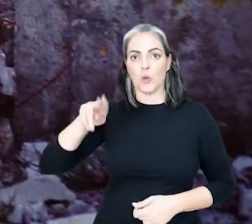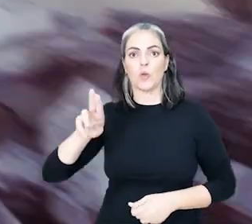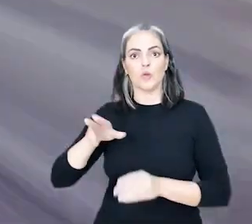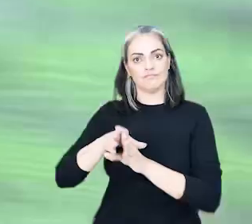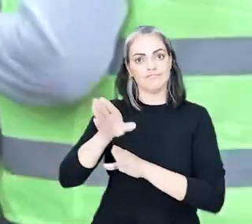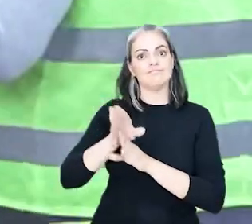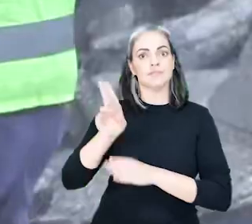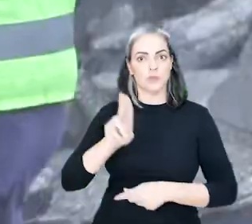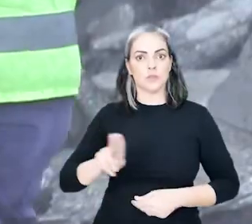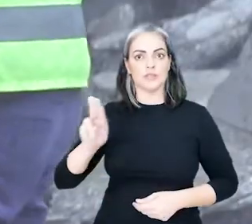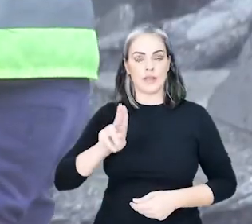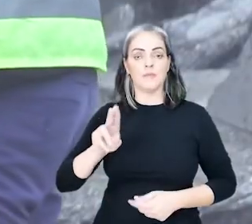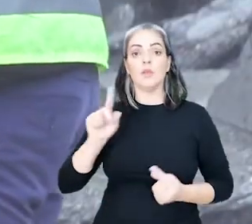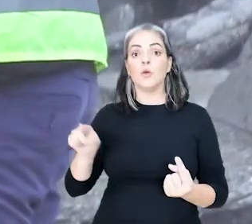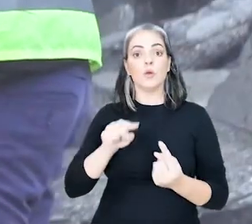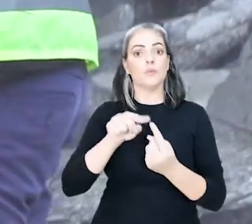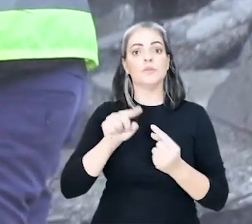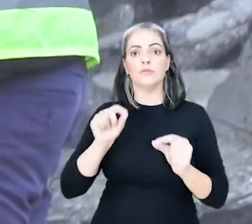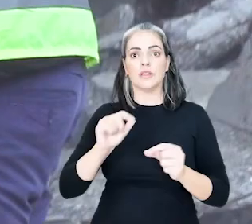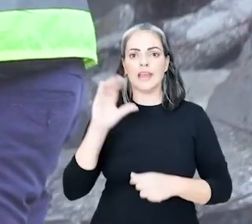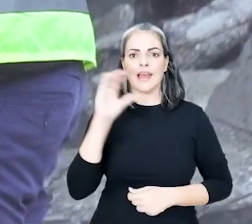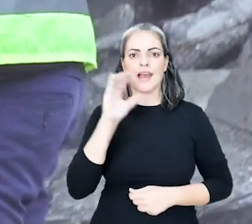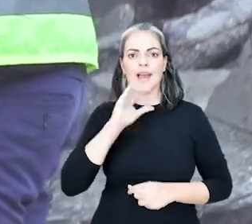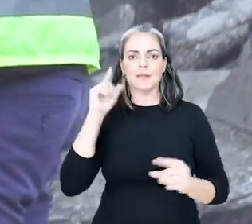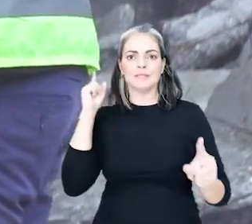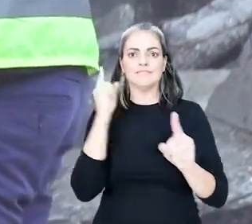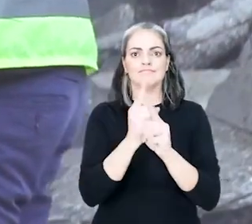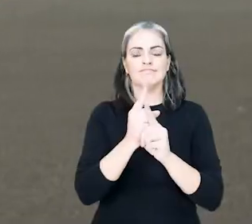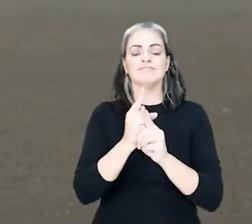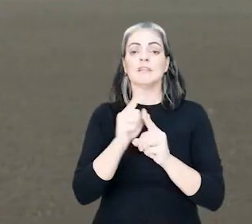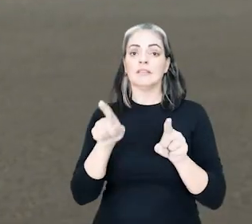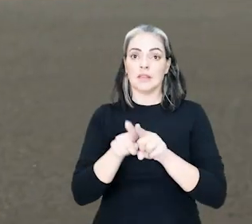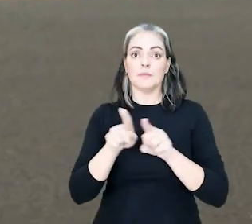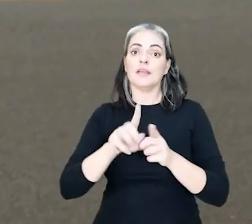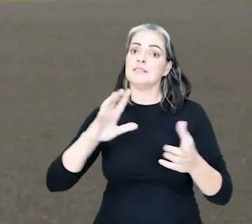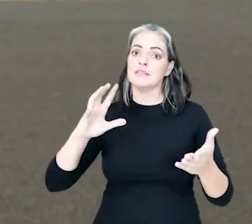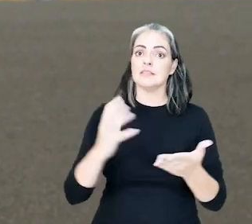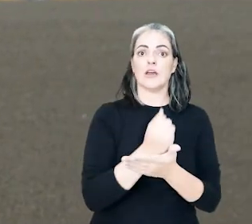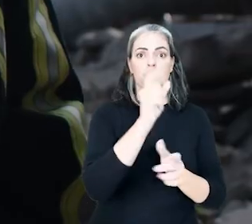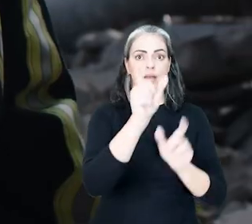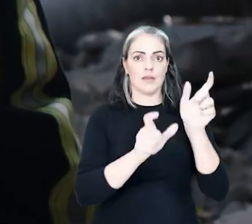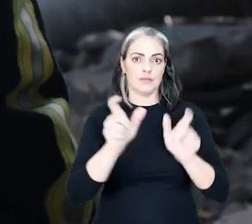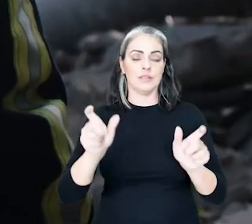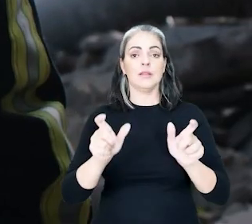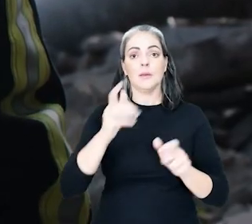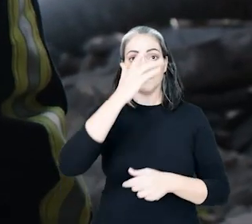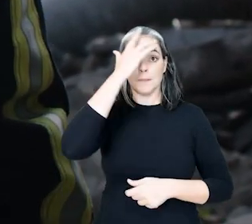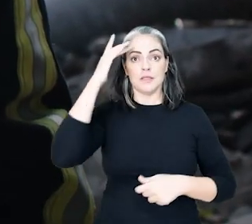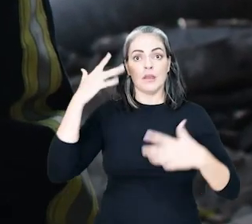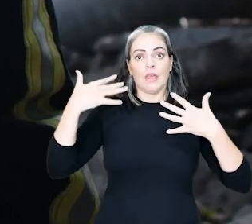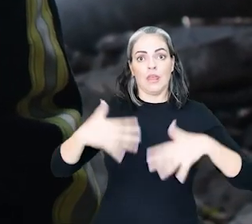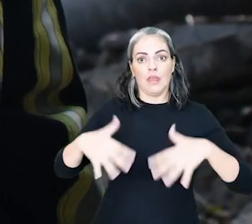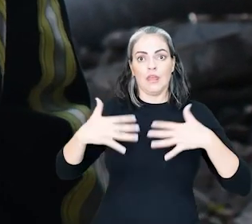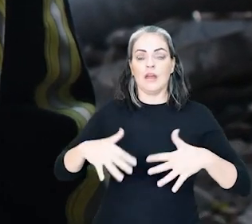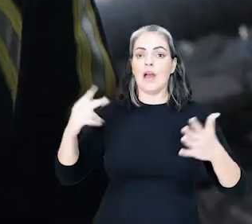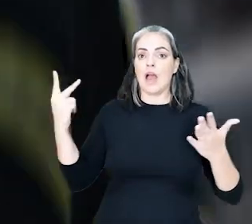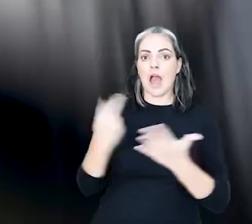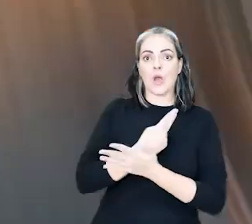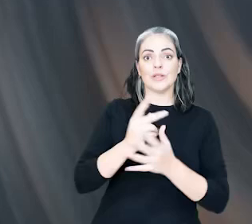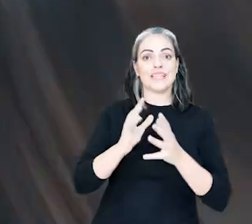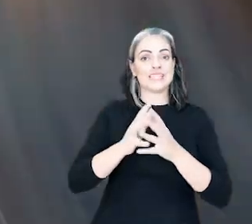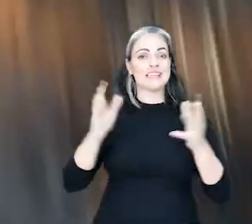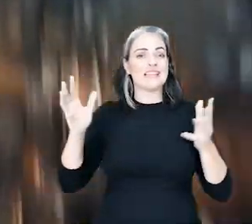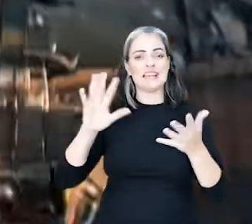metodologia internacional preconizada pela ONU, que objetiva o atendimento rápido e salvar vidas de pessoas que